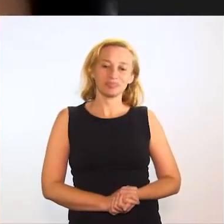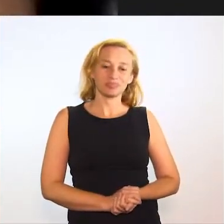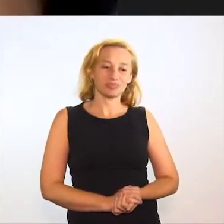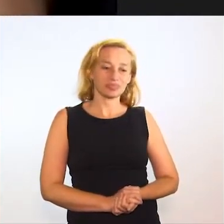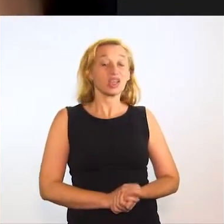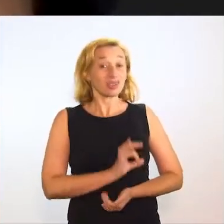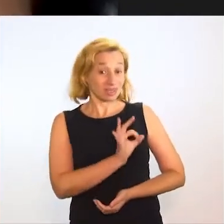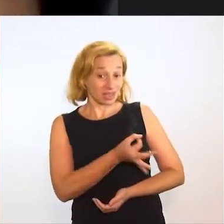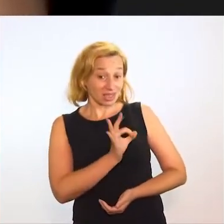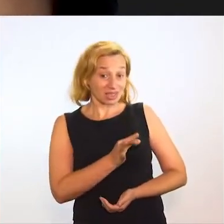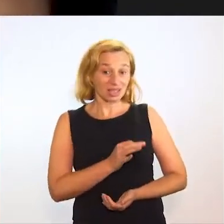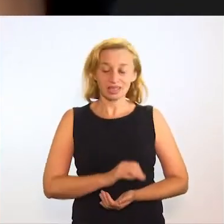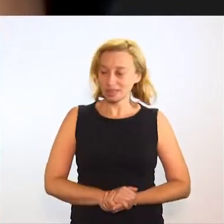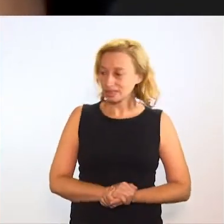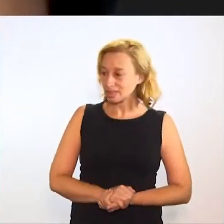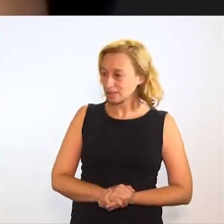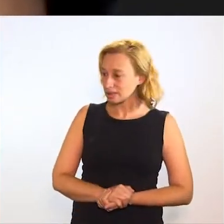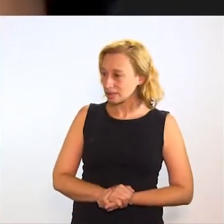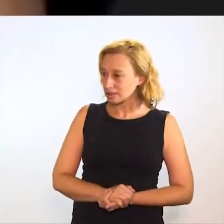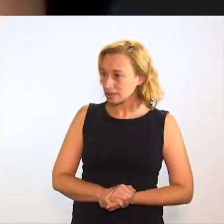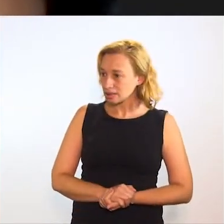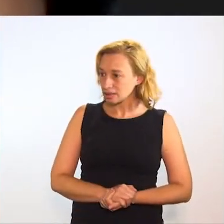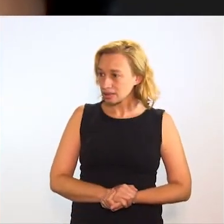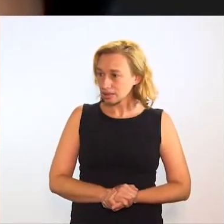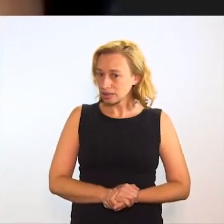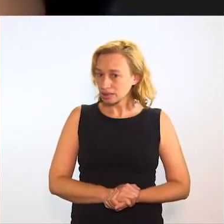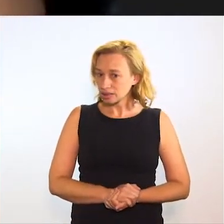disso. Com certeza. E tem uma